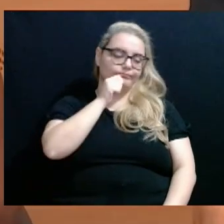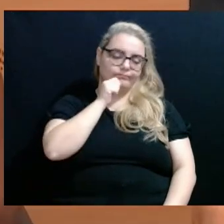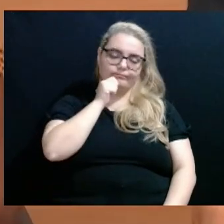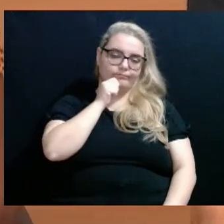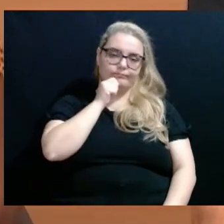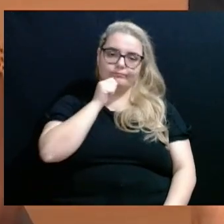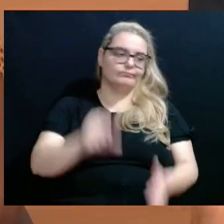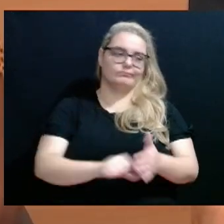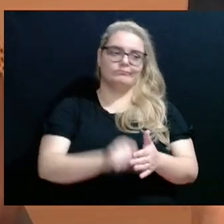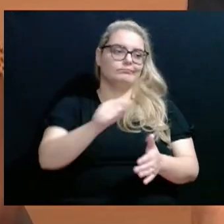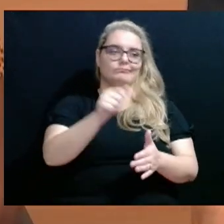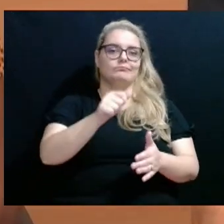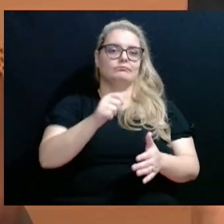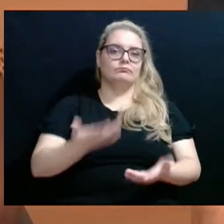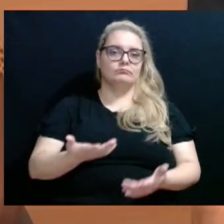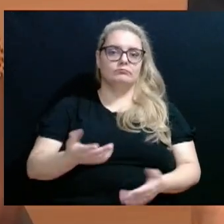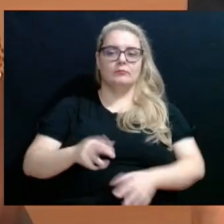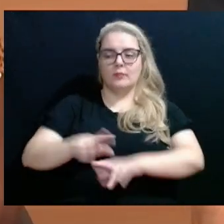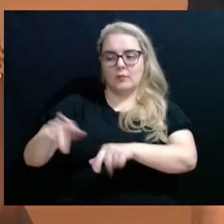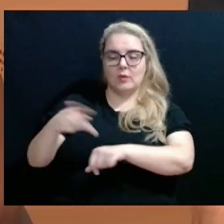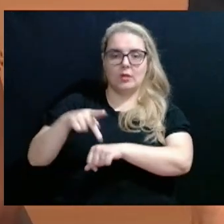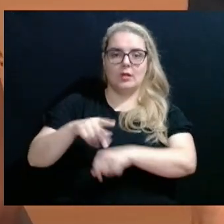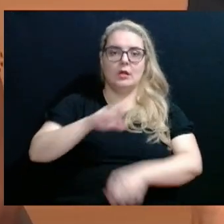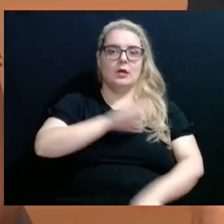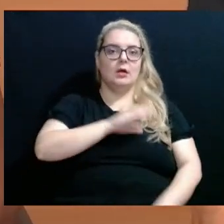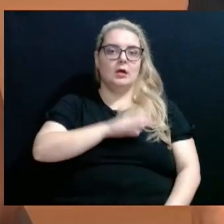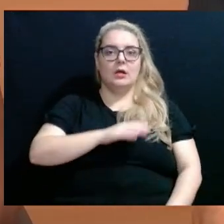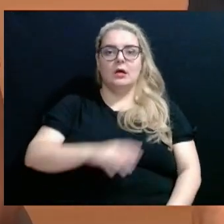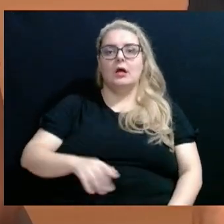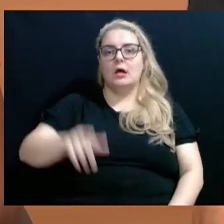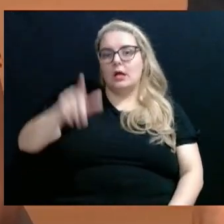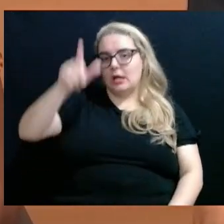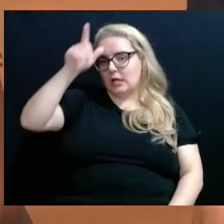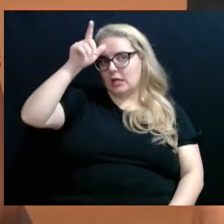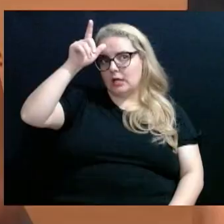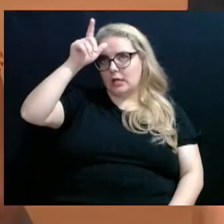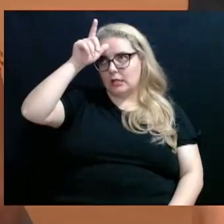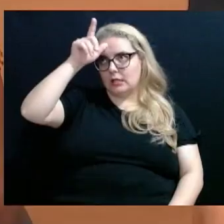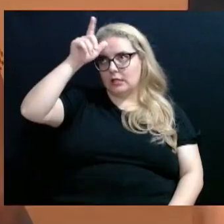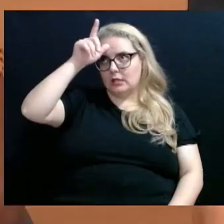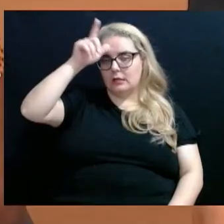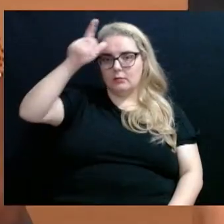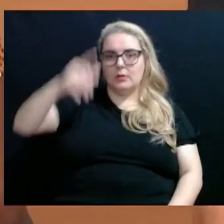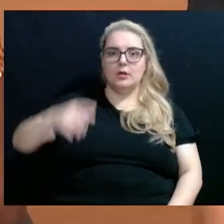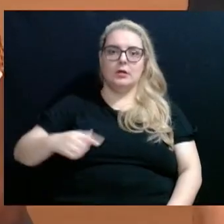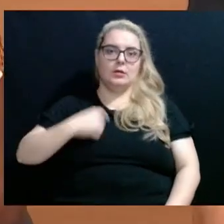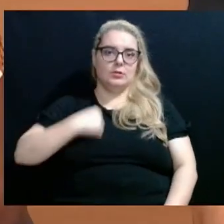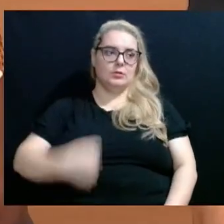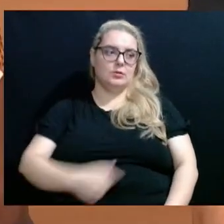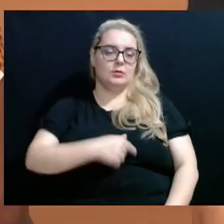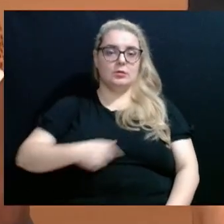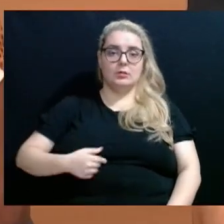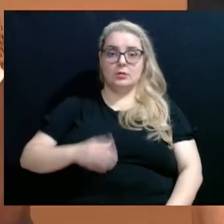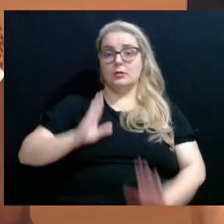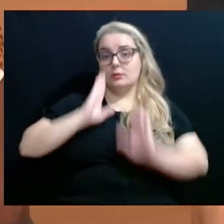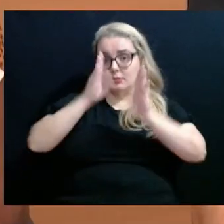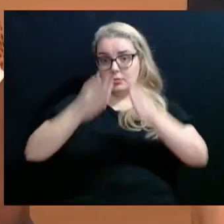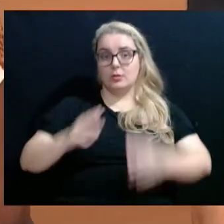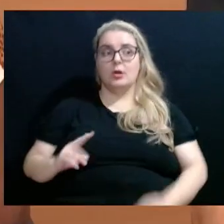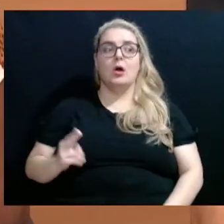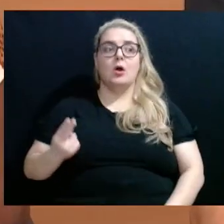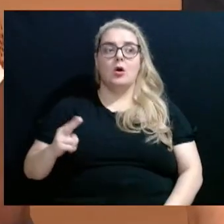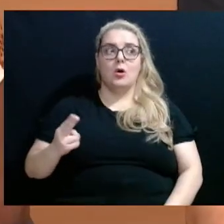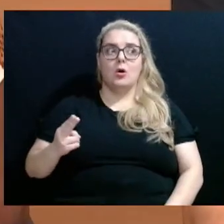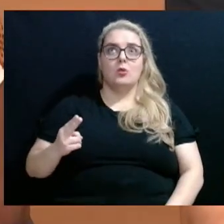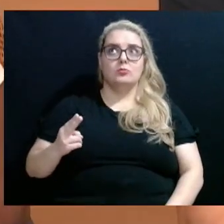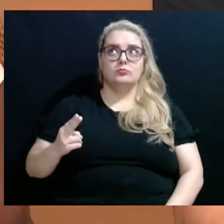diversos países, como o Canadá, a Alemanha, a Suíça, ou a grande referência que é o Uruguai, que já avançaram tanto